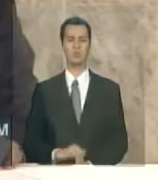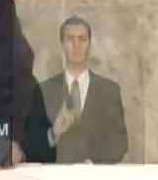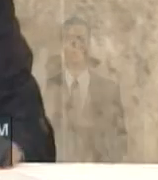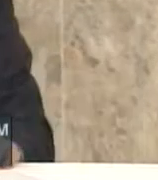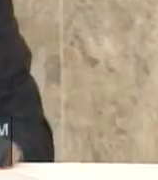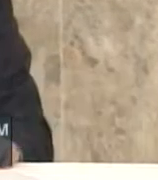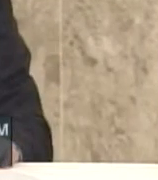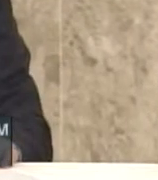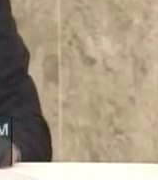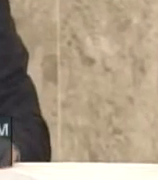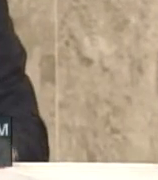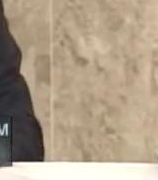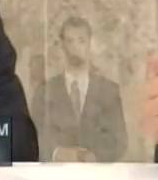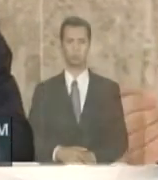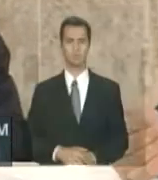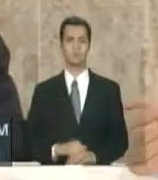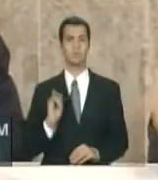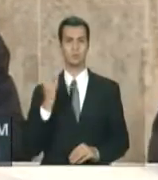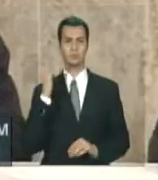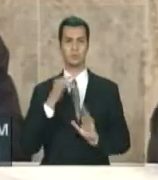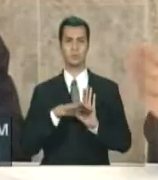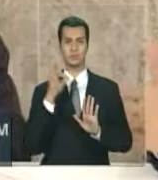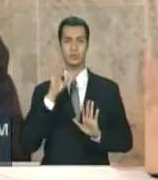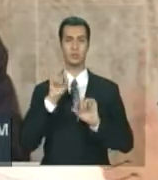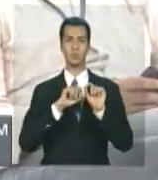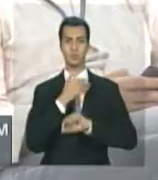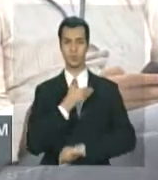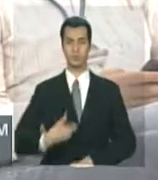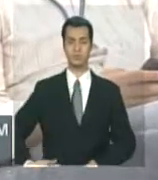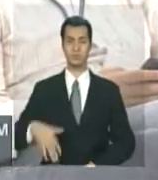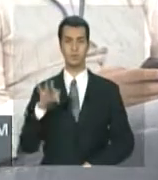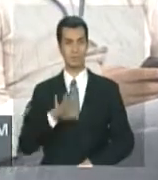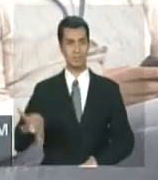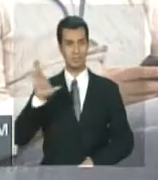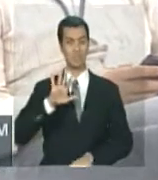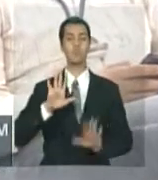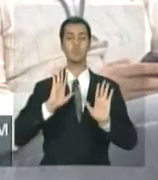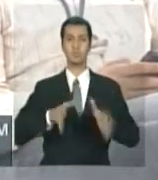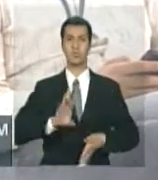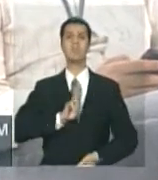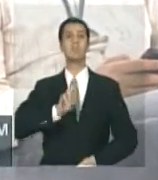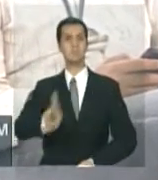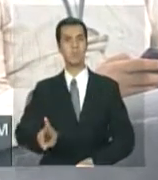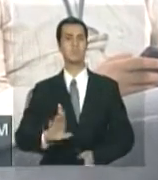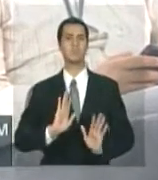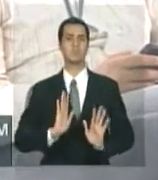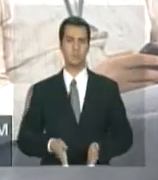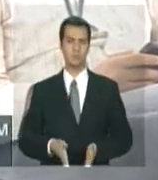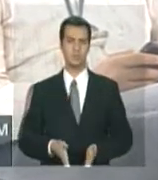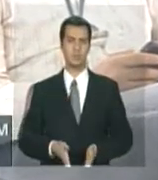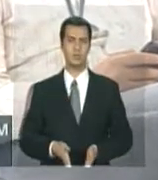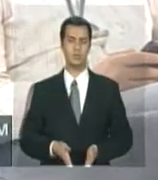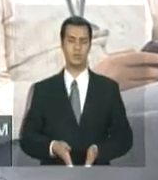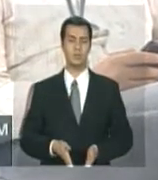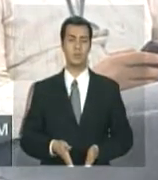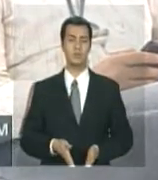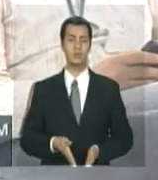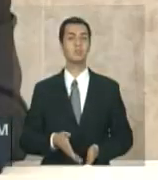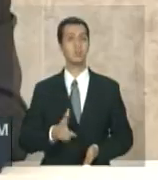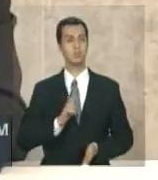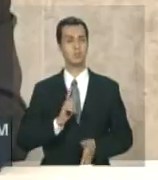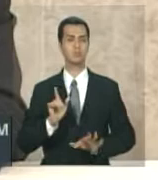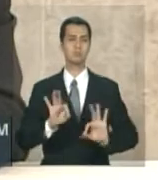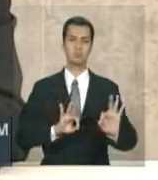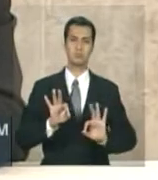e está correspondendo, anunciando ações na área da defesa civil, organizando ações estruturantes,